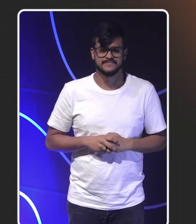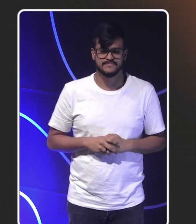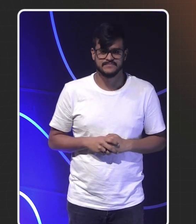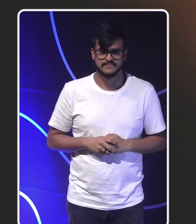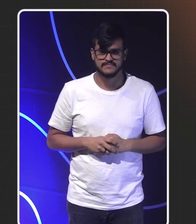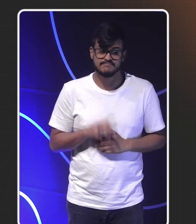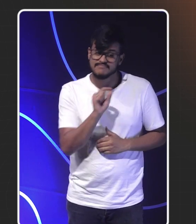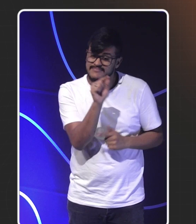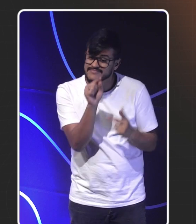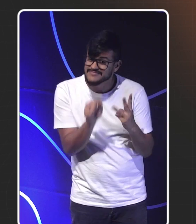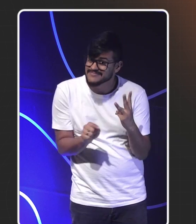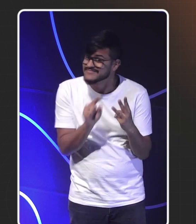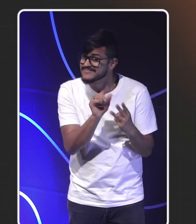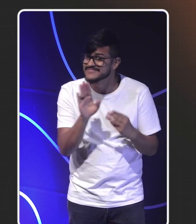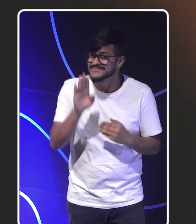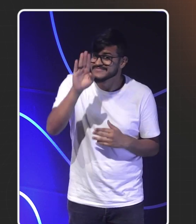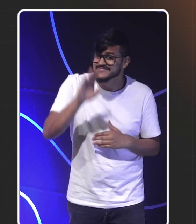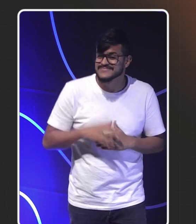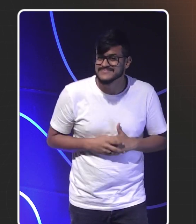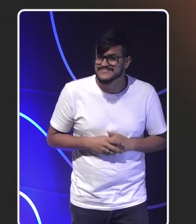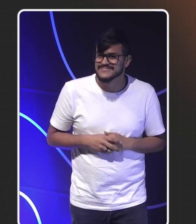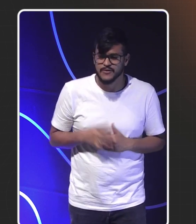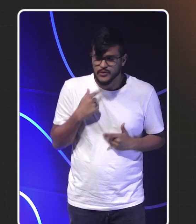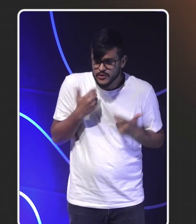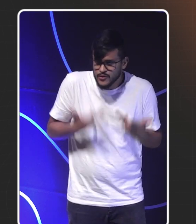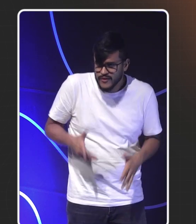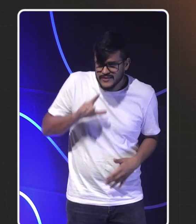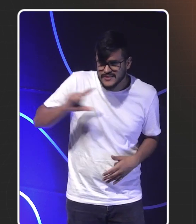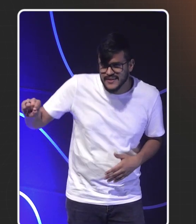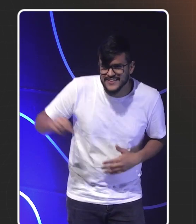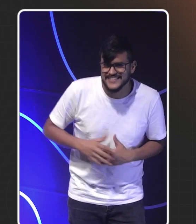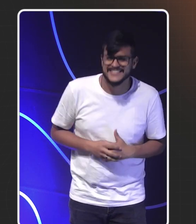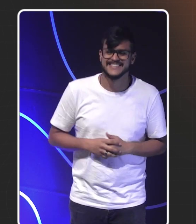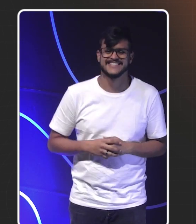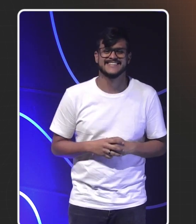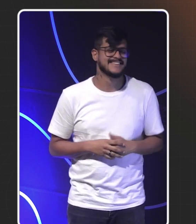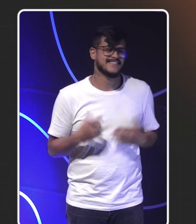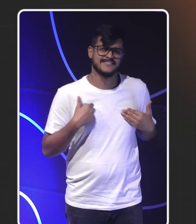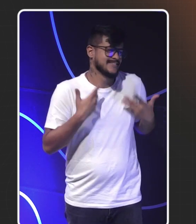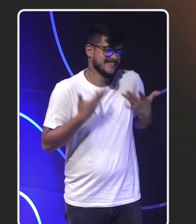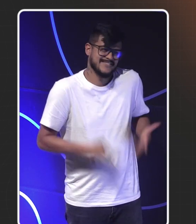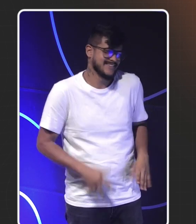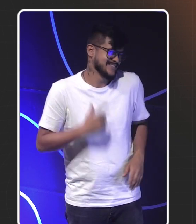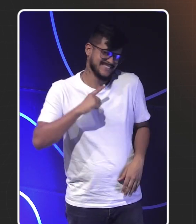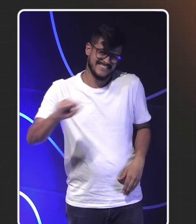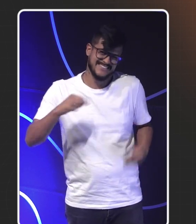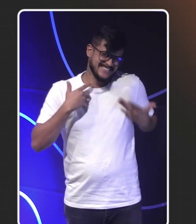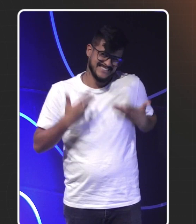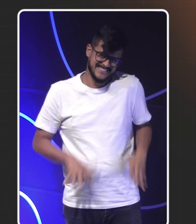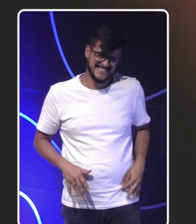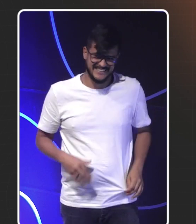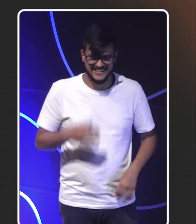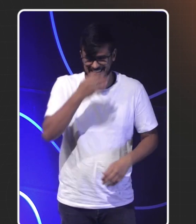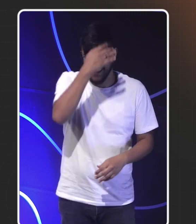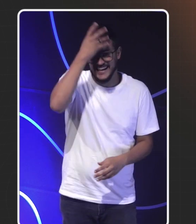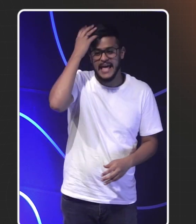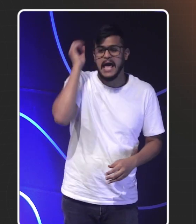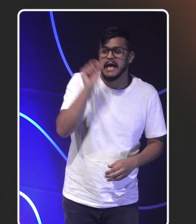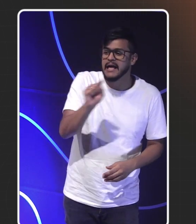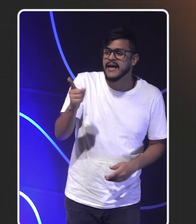Quem quer começar a despedir? Ou vocês não querem sair daqui? Não queremos. Quem quer dar tchau?